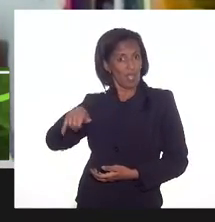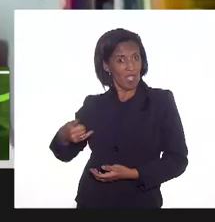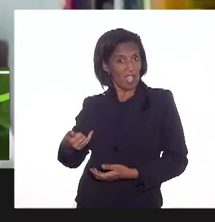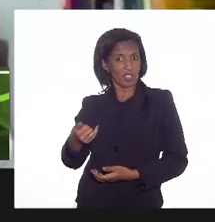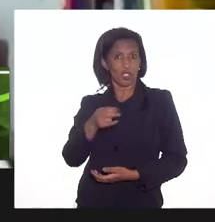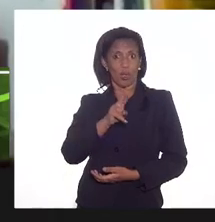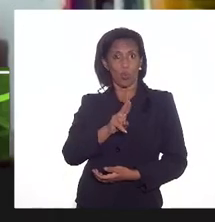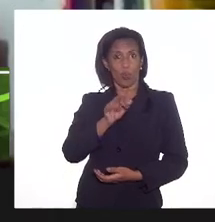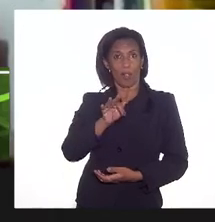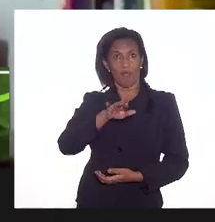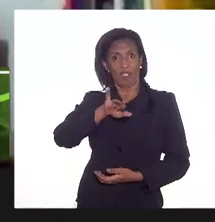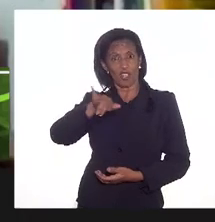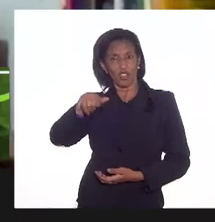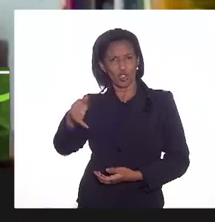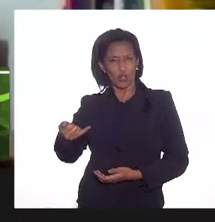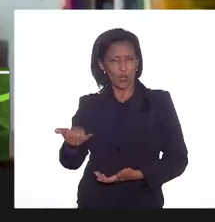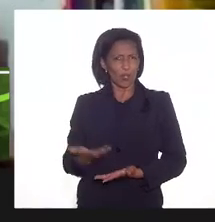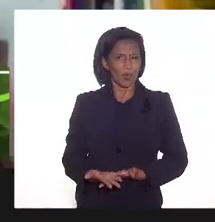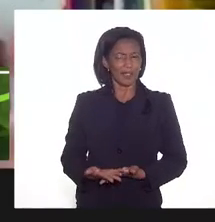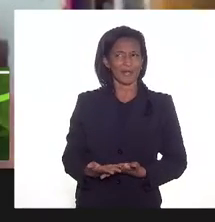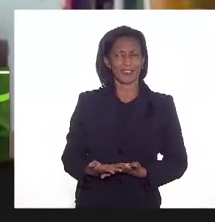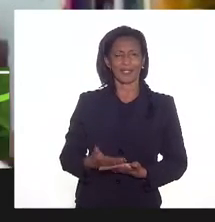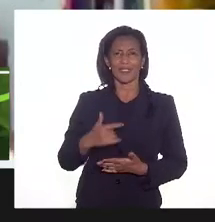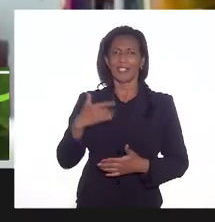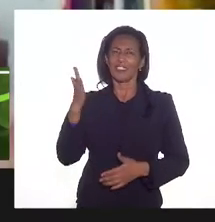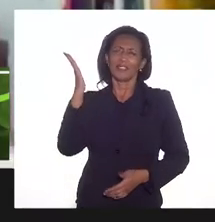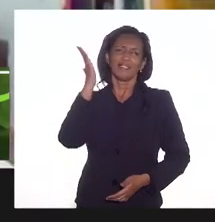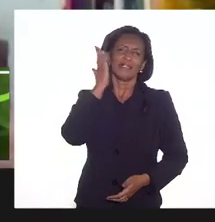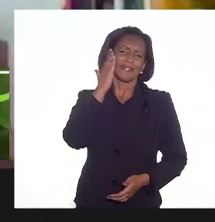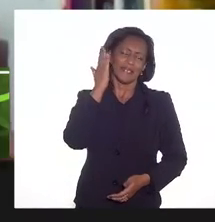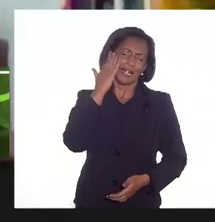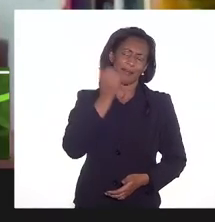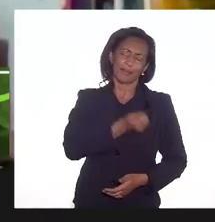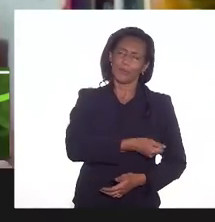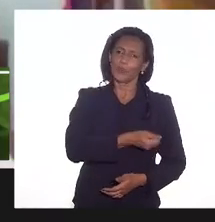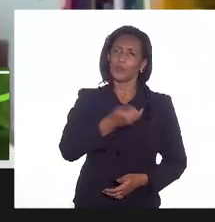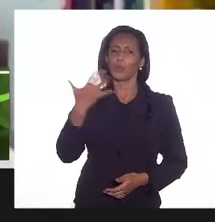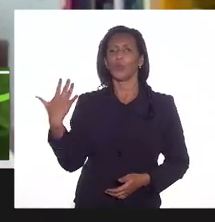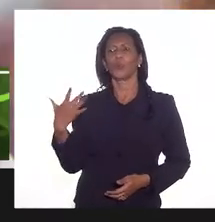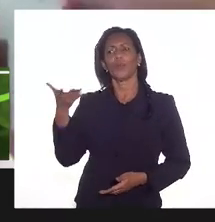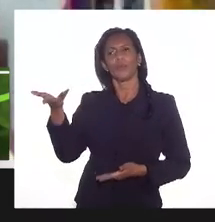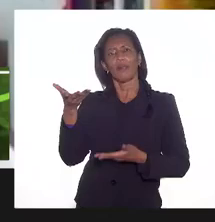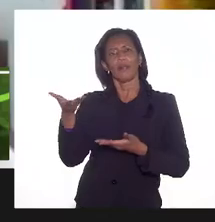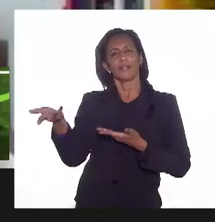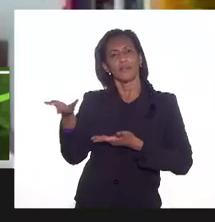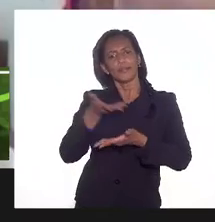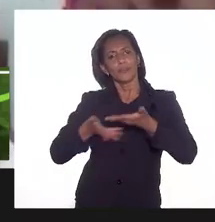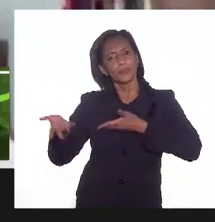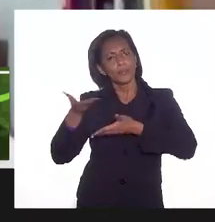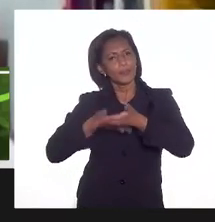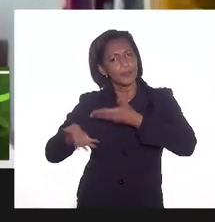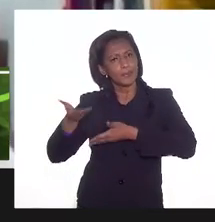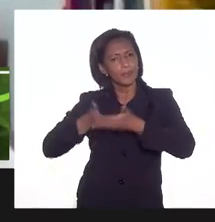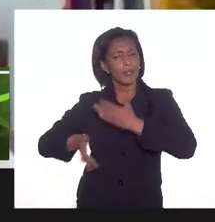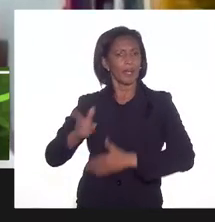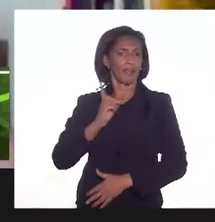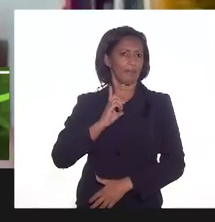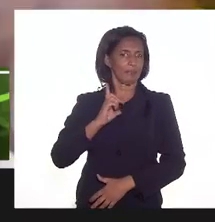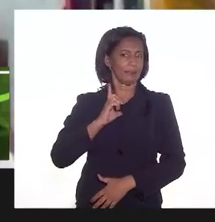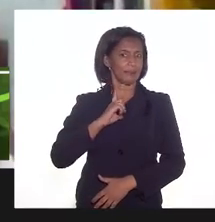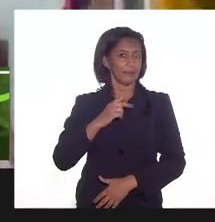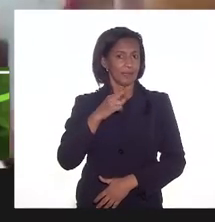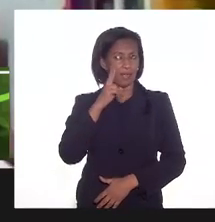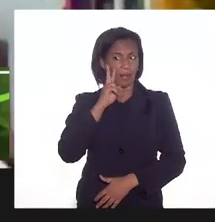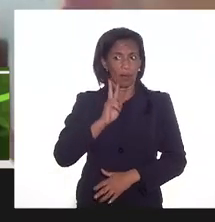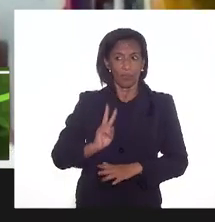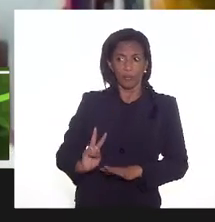UFRJ Ivana na extensão e aí assim a gente sabe o quanto o quanto essas parcerias e na verdade tem o FIC